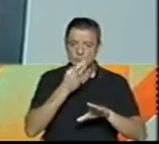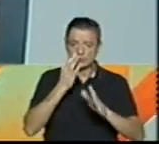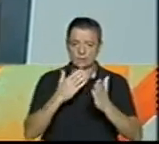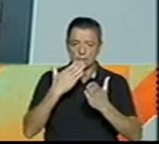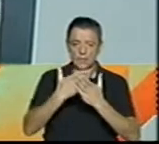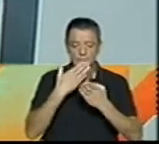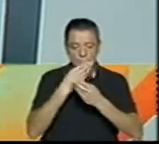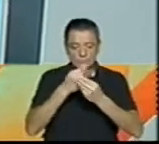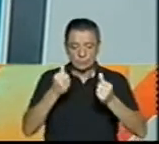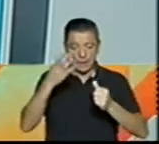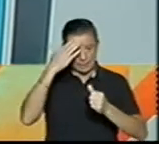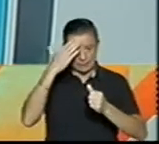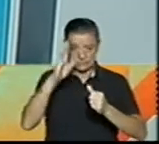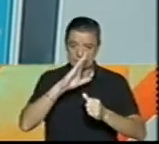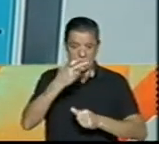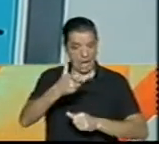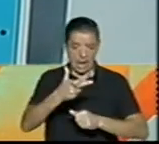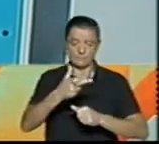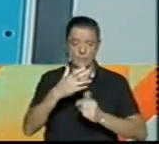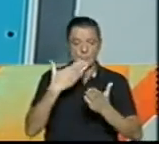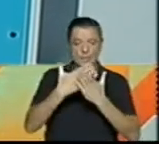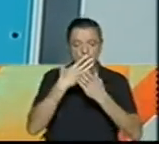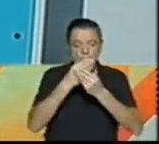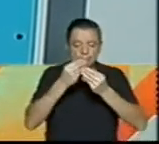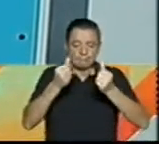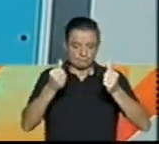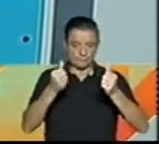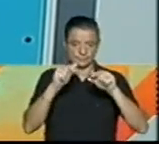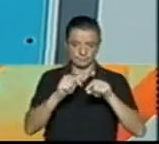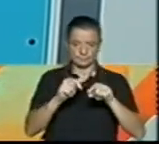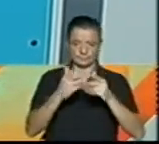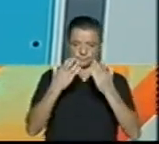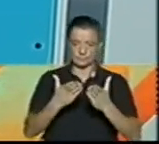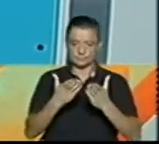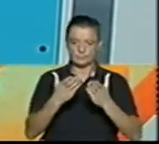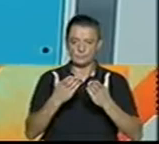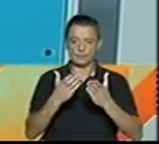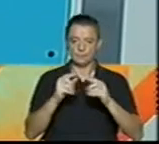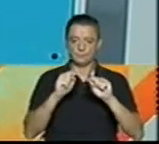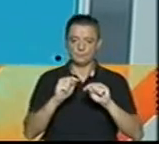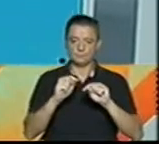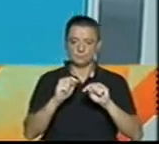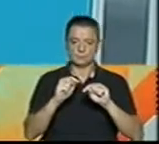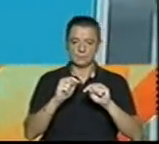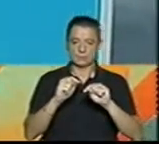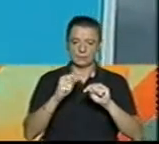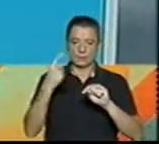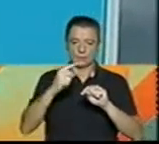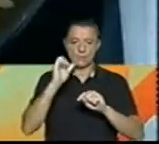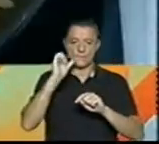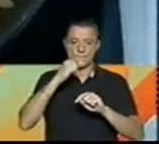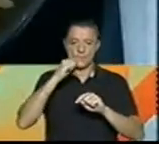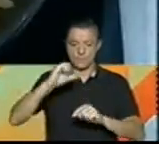dar muito mais sabor, não é? Como nós sabemos. Nesta fase aqui, vamos então... Entra o vinho. Entra o